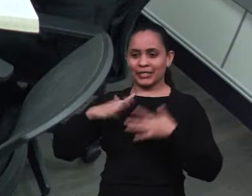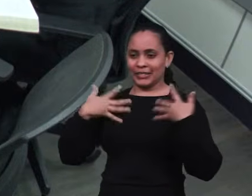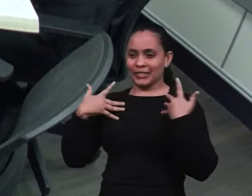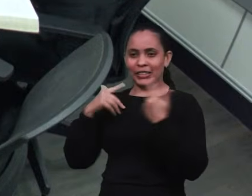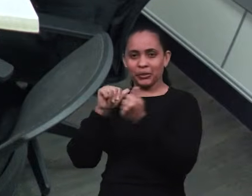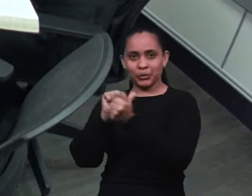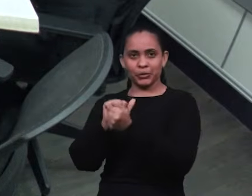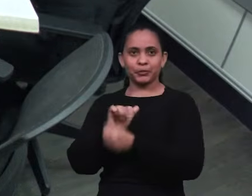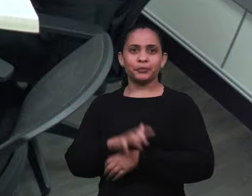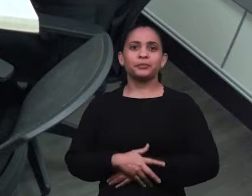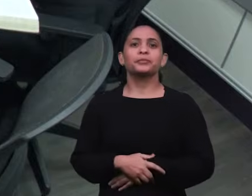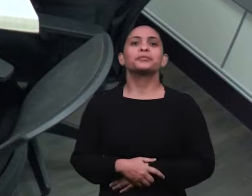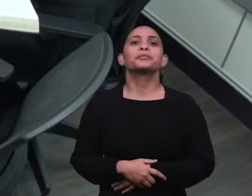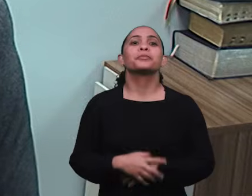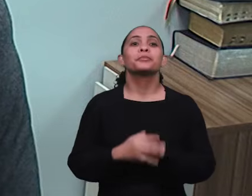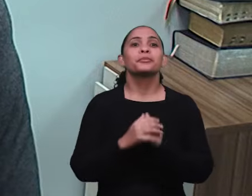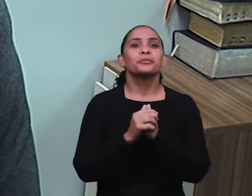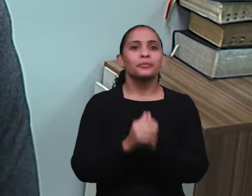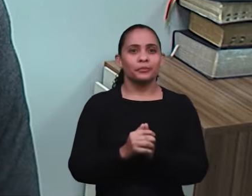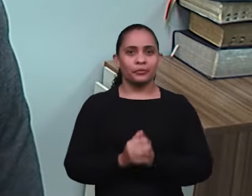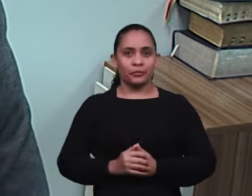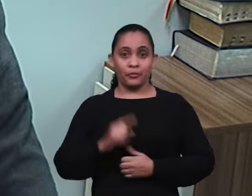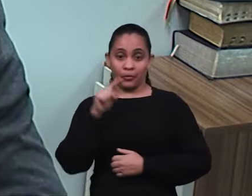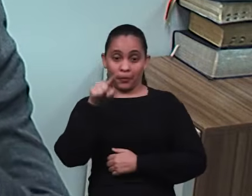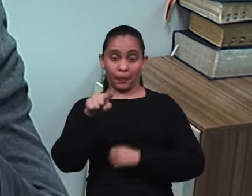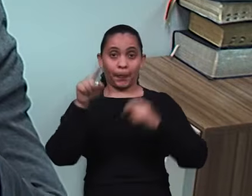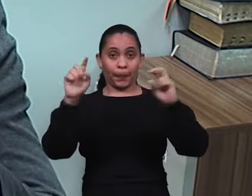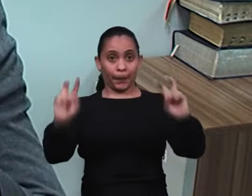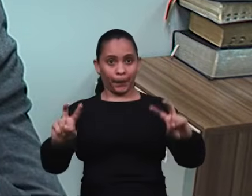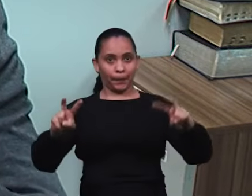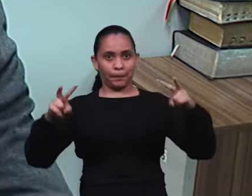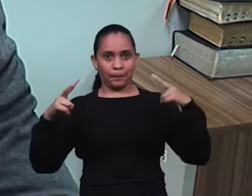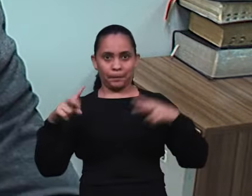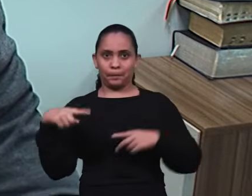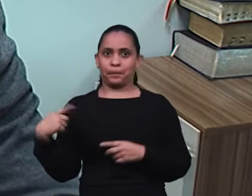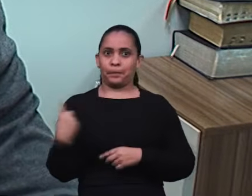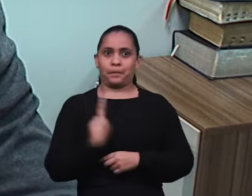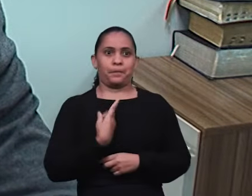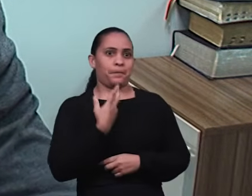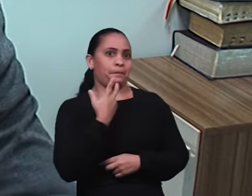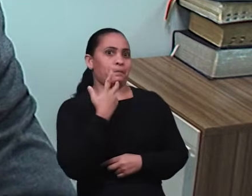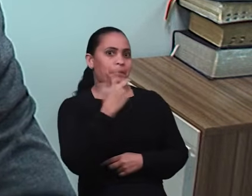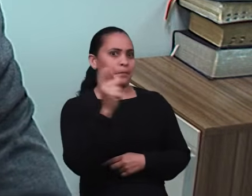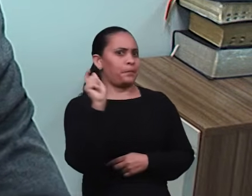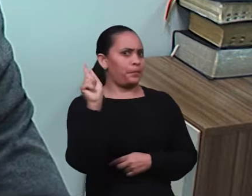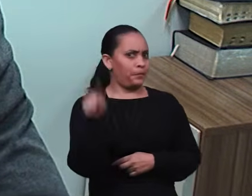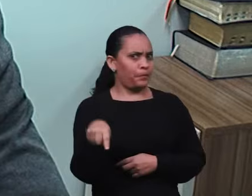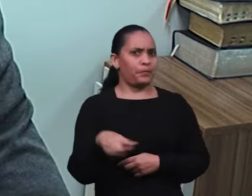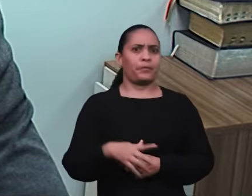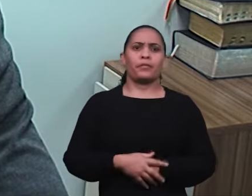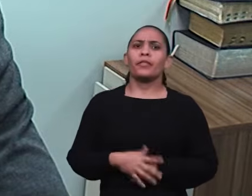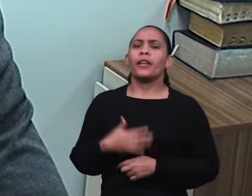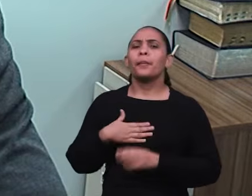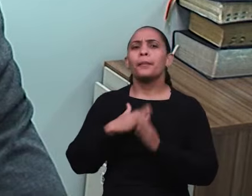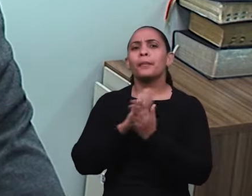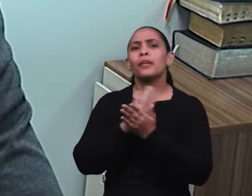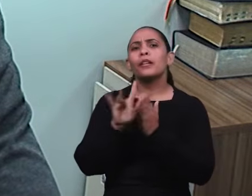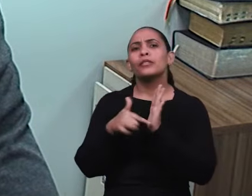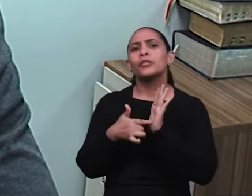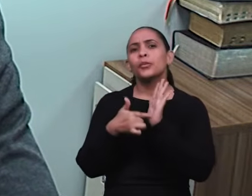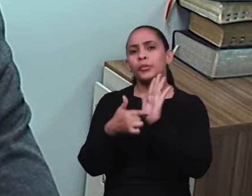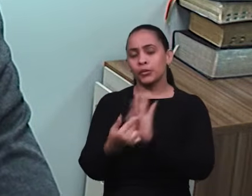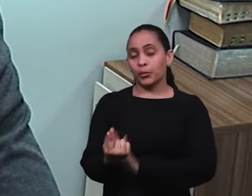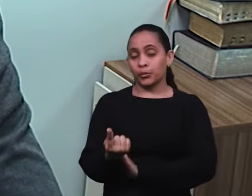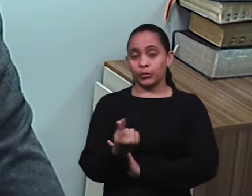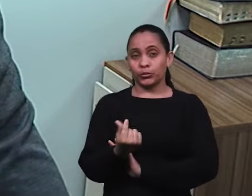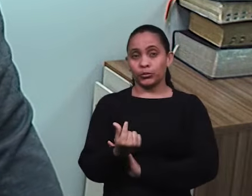aqui novamente. Maravilha. Amém. Pois é, você que está nos assistindo, nós vamos falar sobre, é isso mesmo, a Bíblia, o que a Bíblia diz